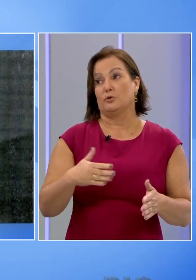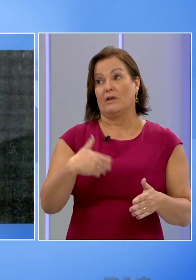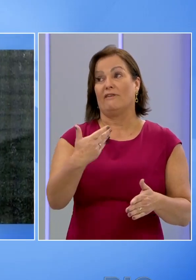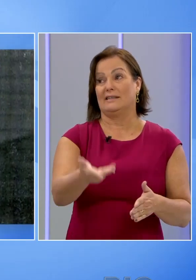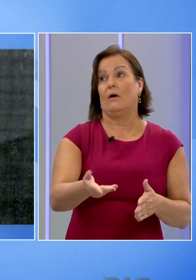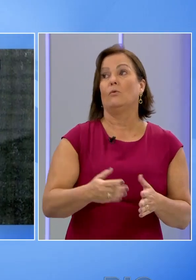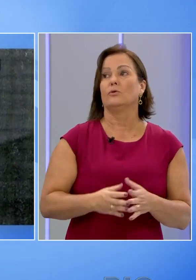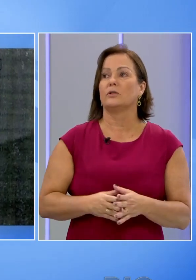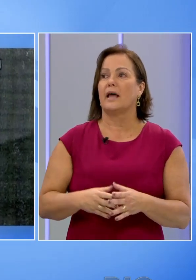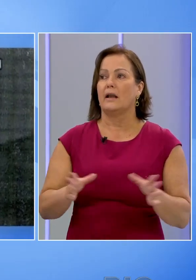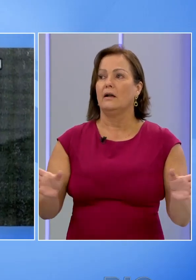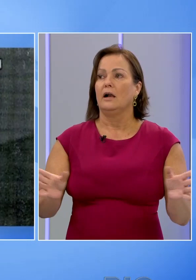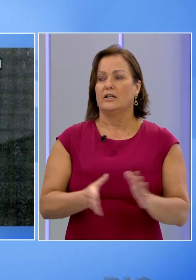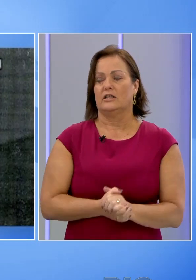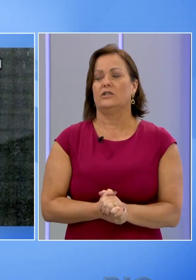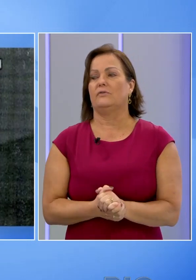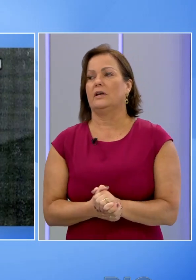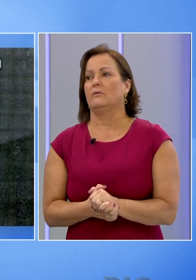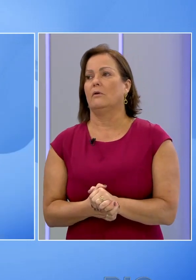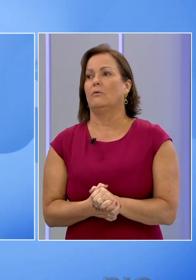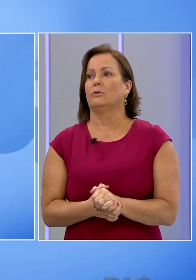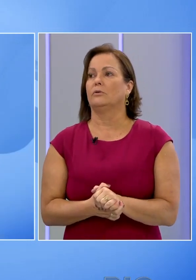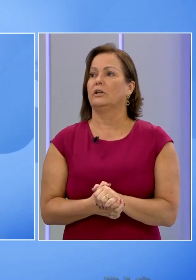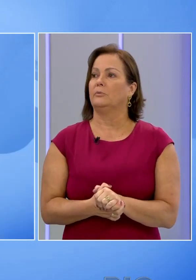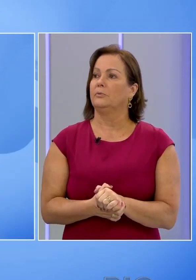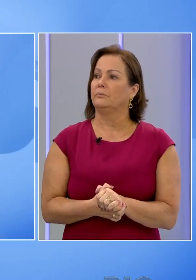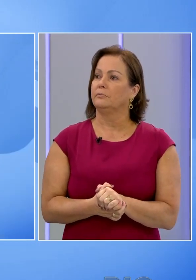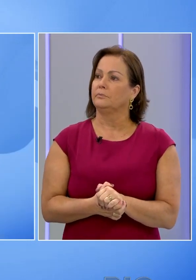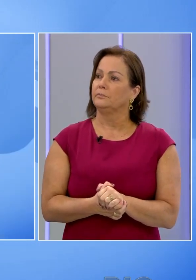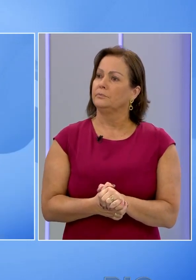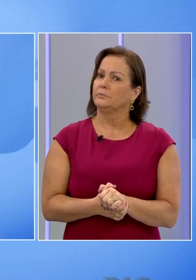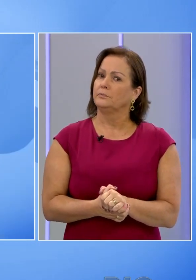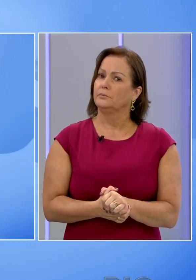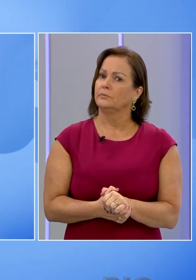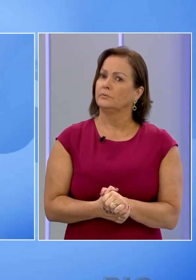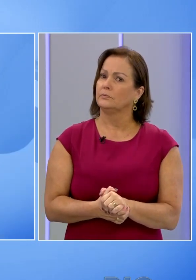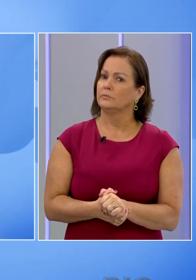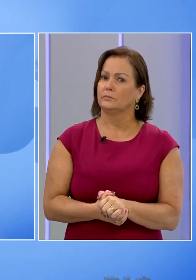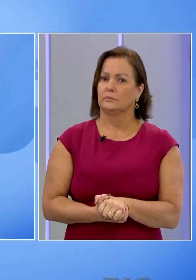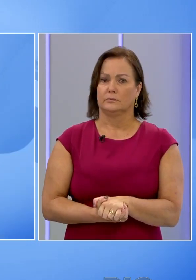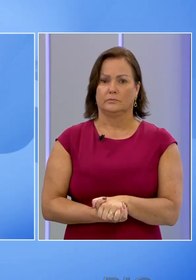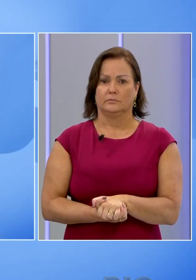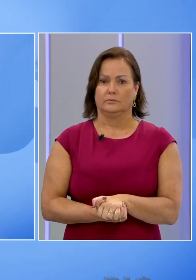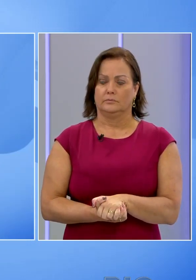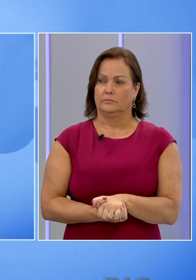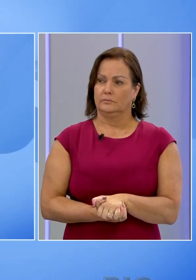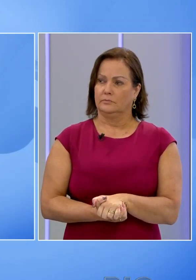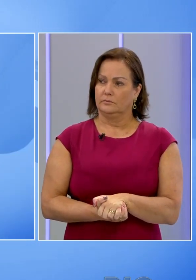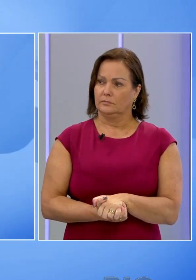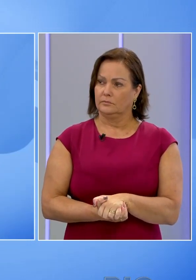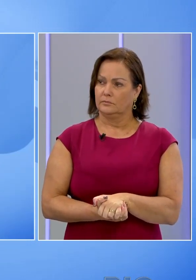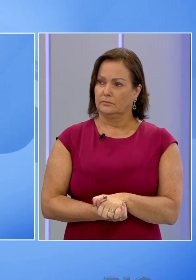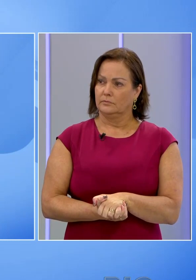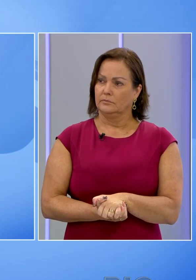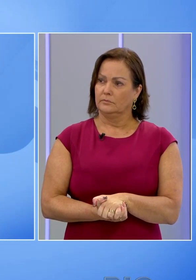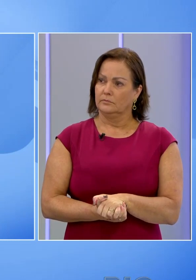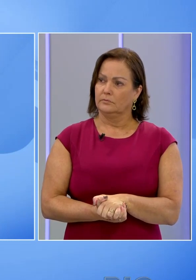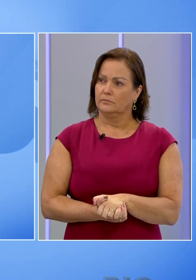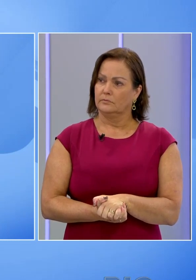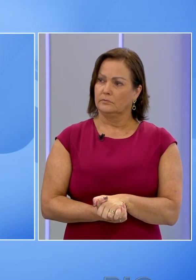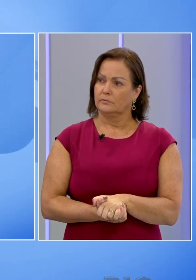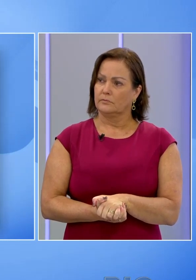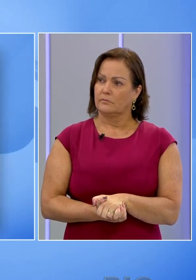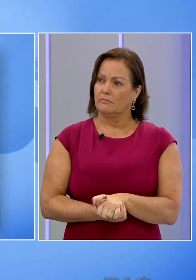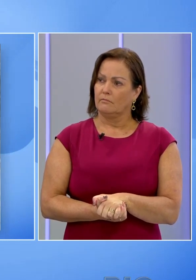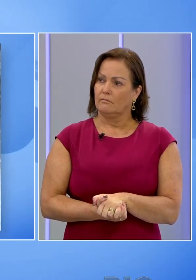ou a pessoa que fazia uso dela, a gente identifica o autor do crime. Pois é, a identificação desse criminoso, né?